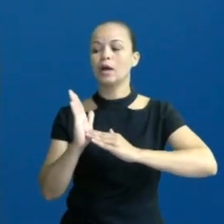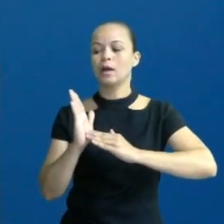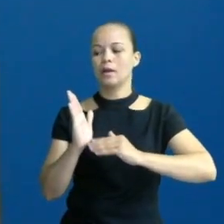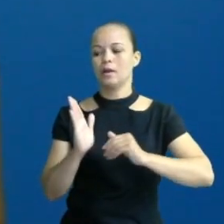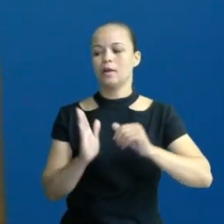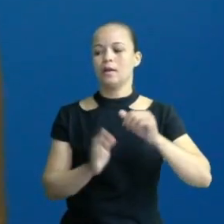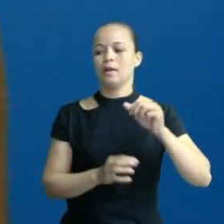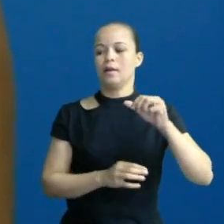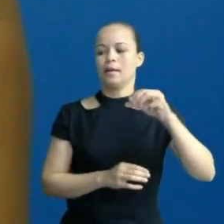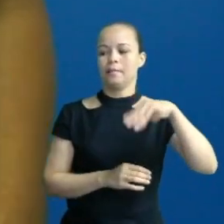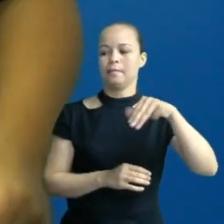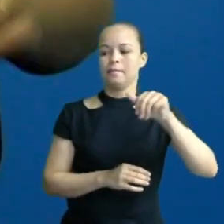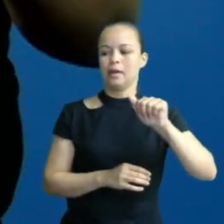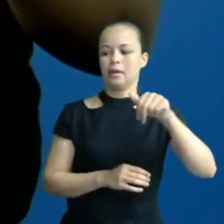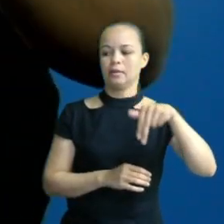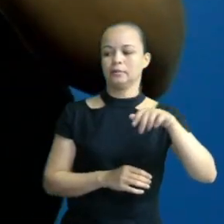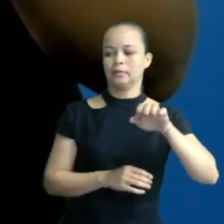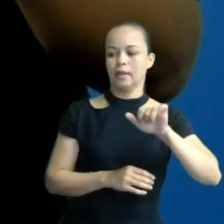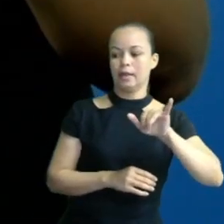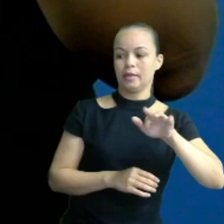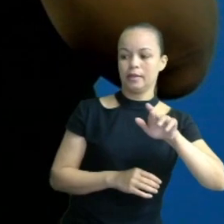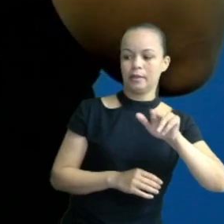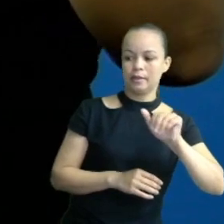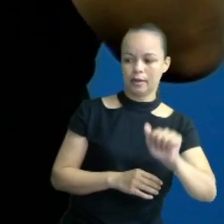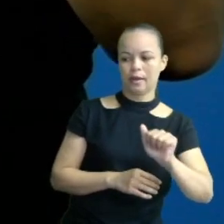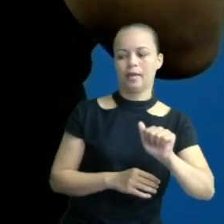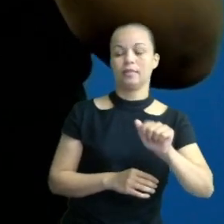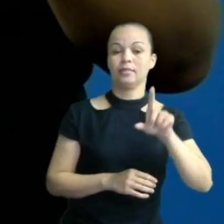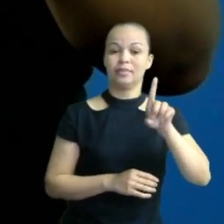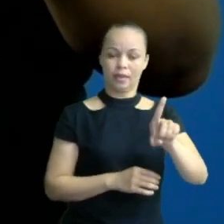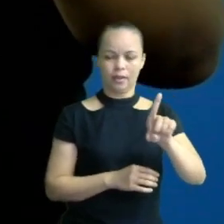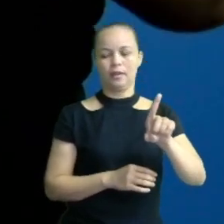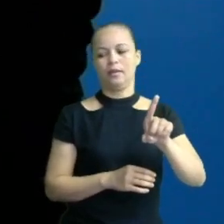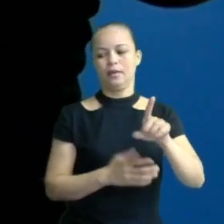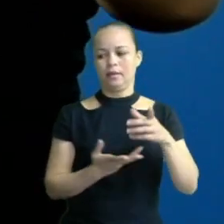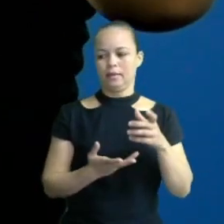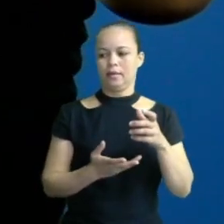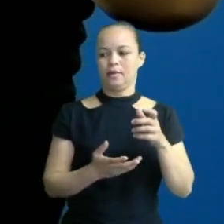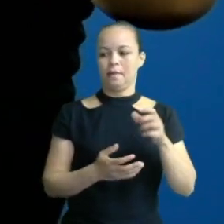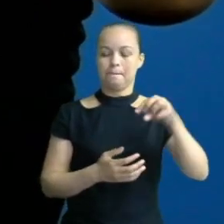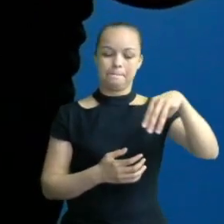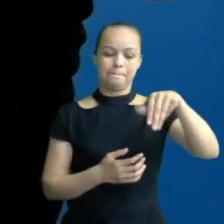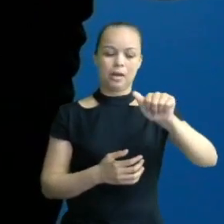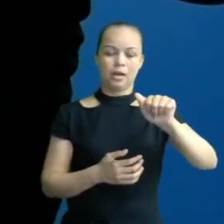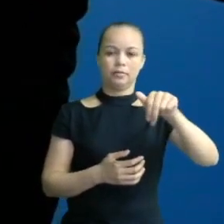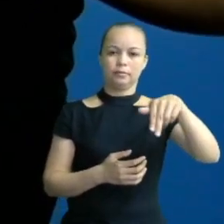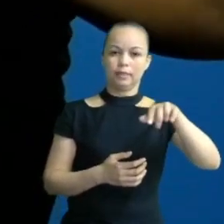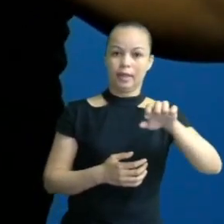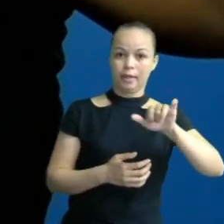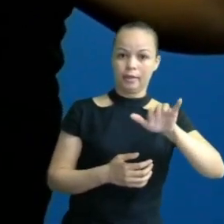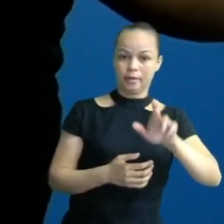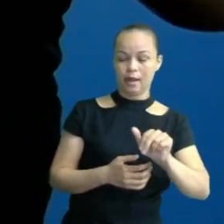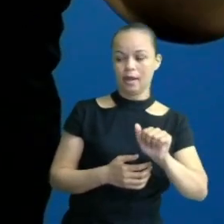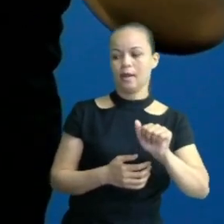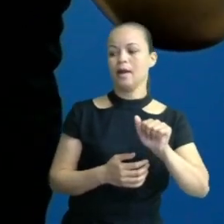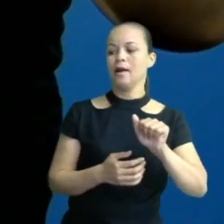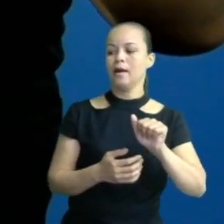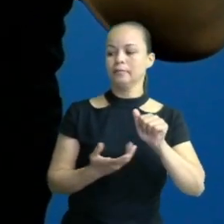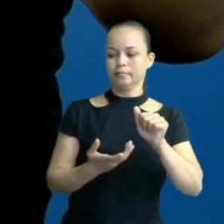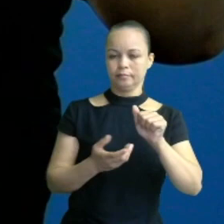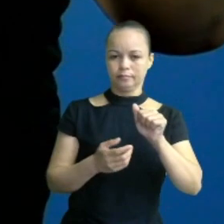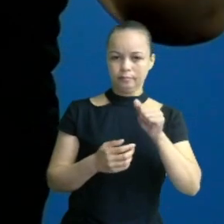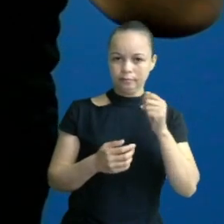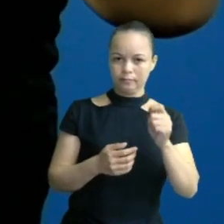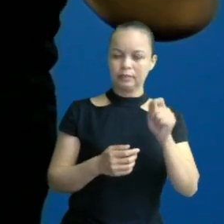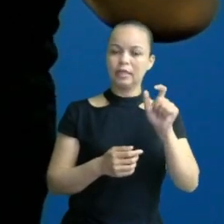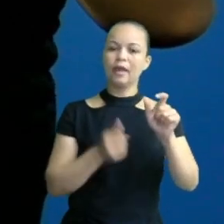de Leonardo da Vinci. Então, maneira é uma palavra feminina que ela está implícita, tá bom? E se ela